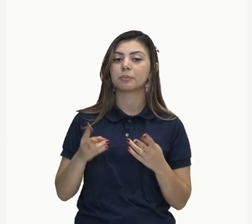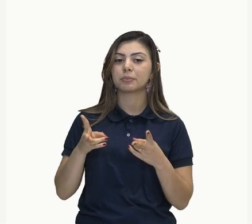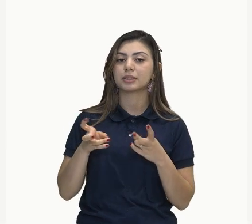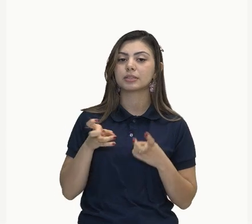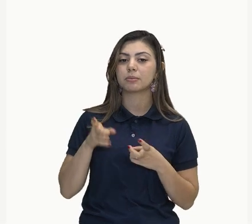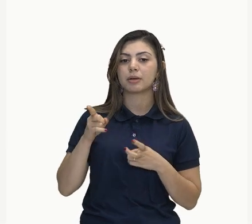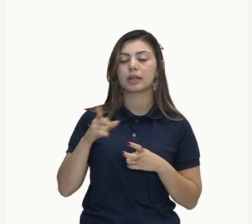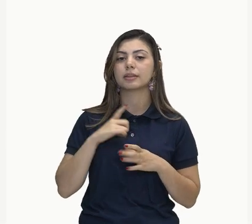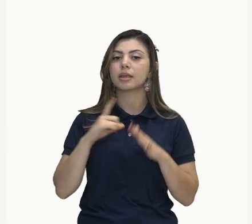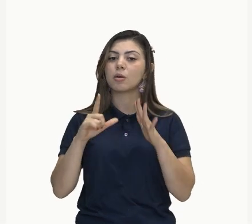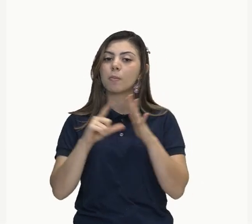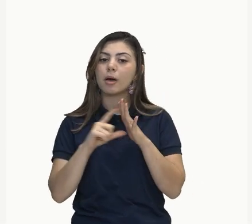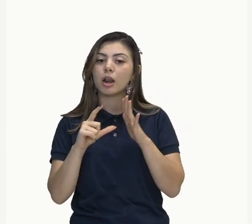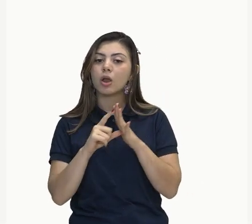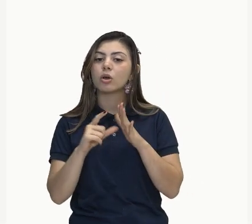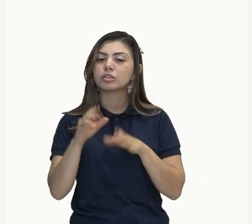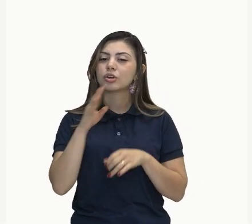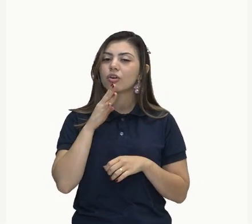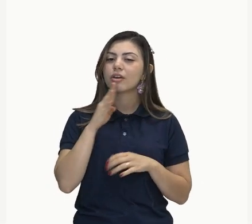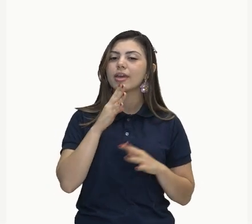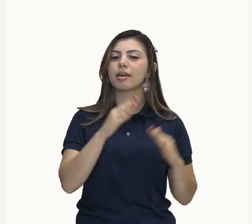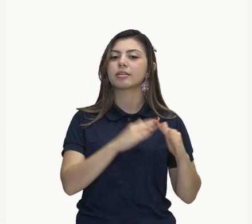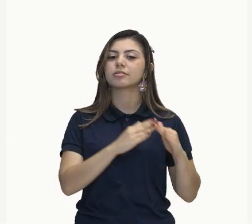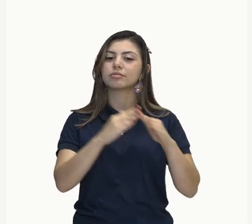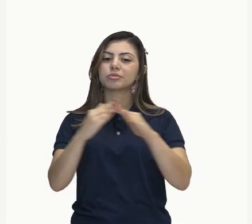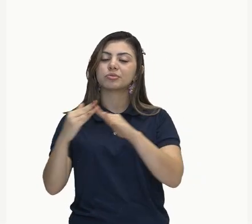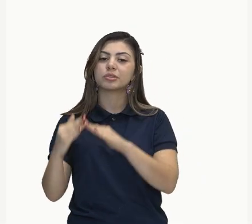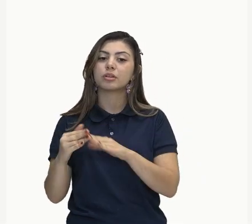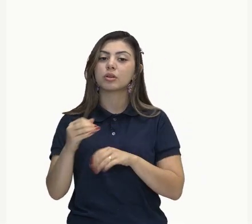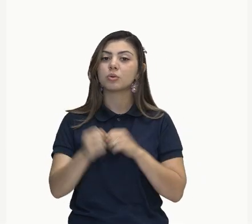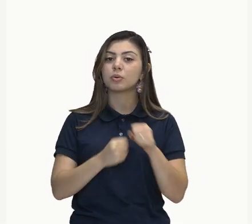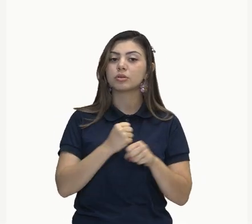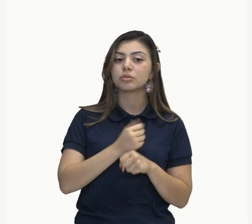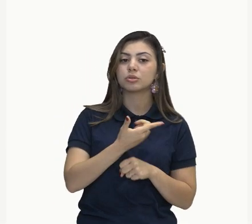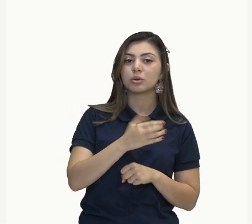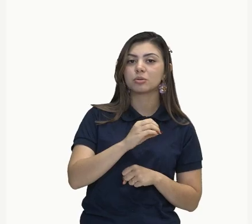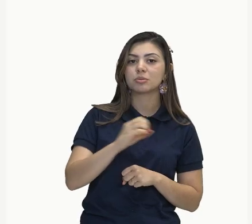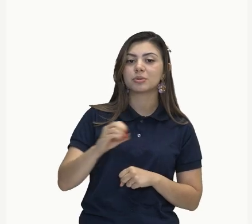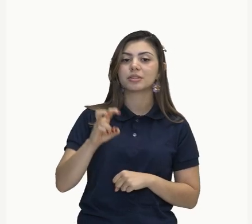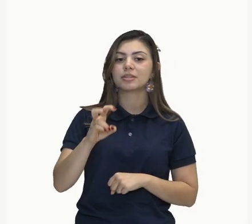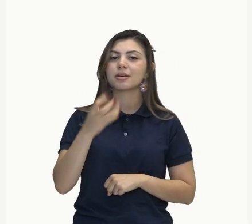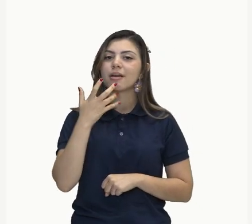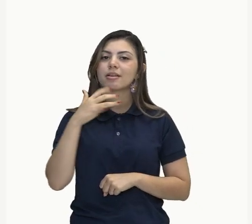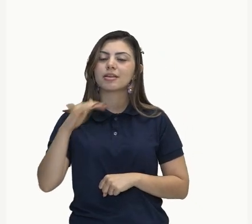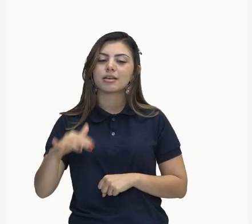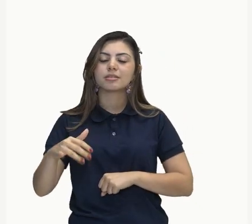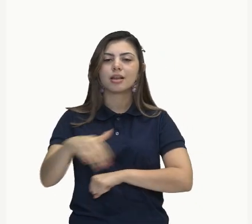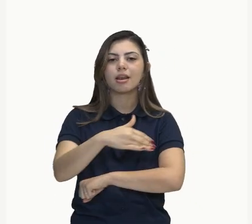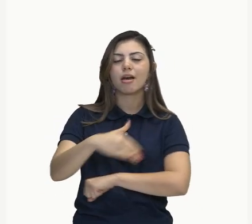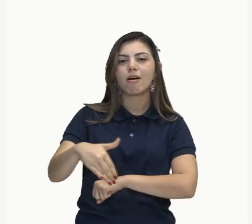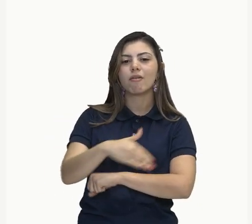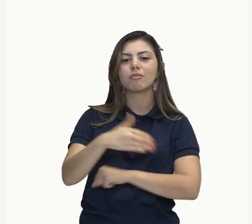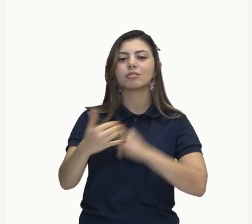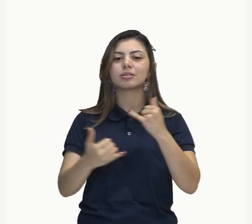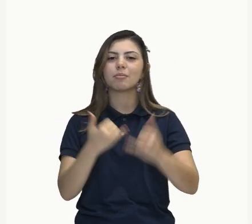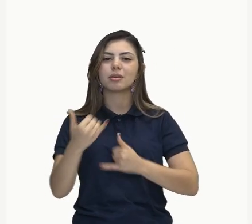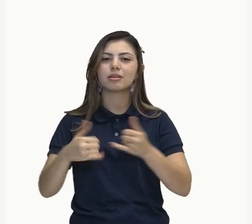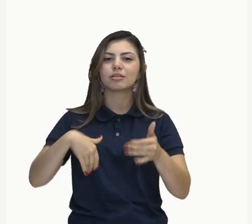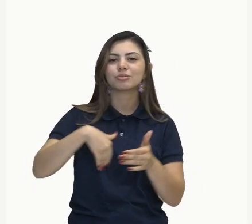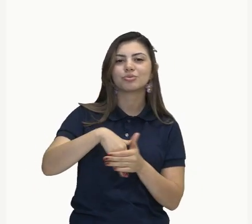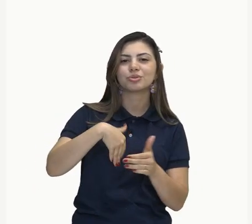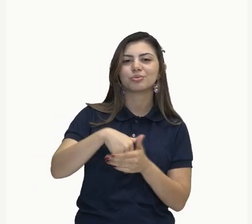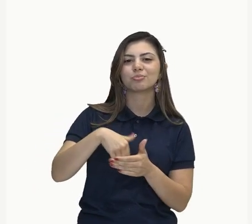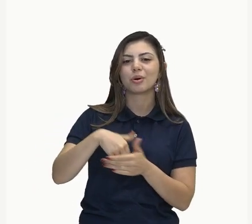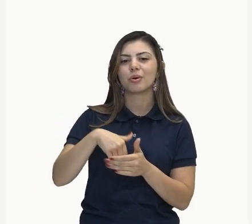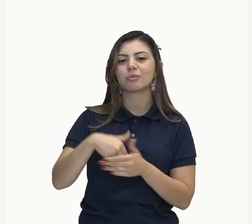essa loja, ela conhece seus vizinhos. No ano de 2005, as crianças estão na rua brincando de jogar bola. Então,